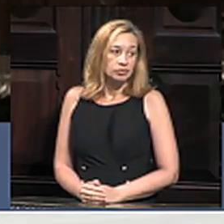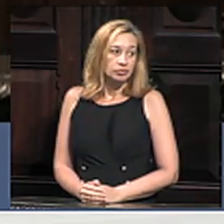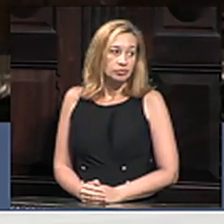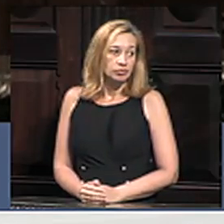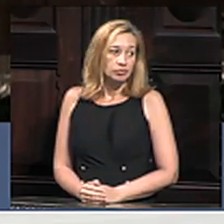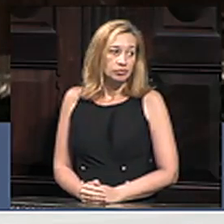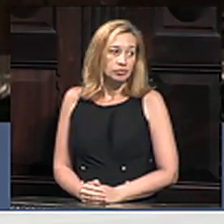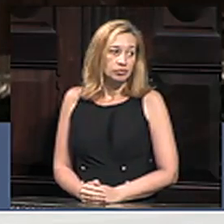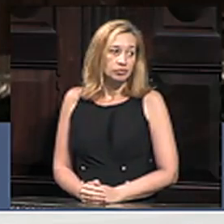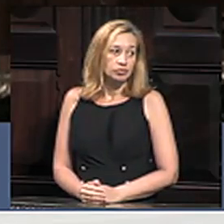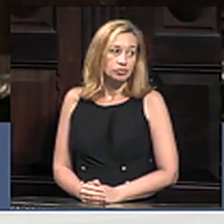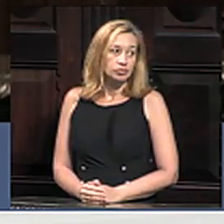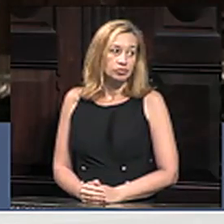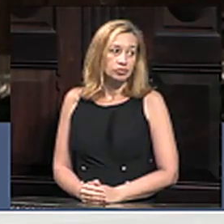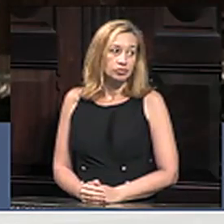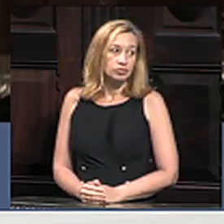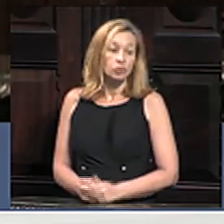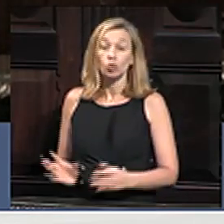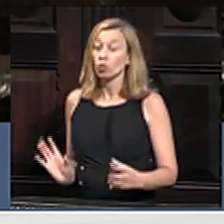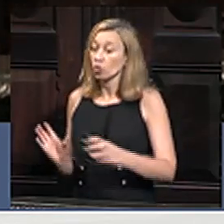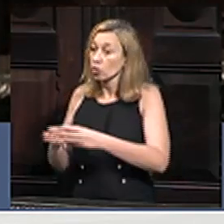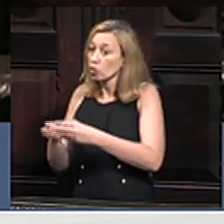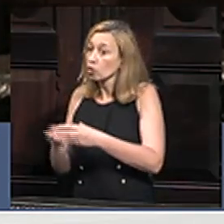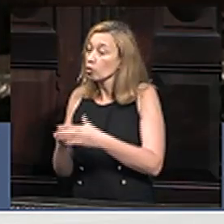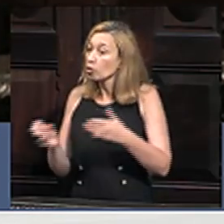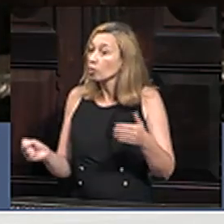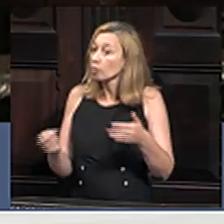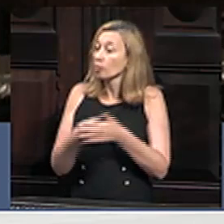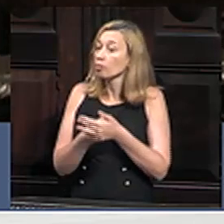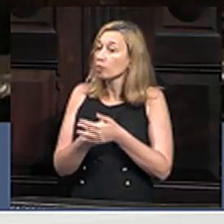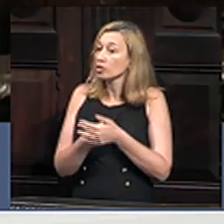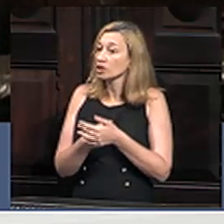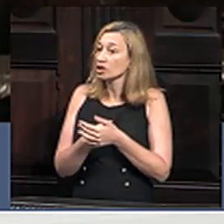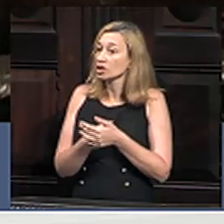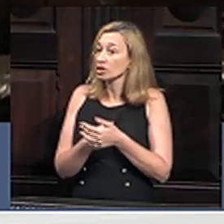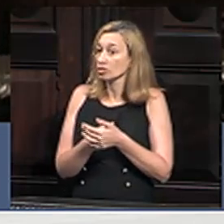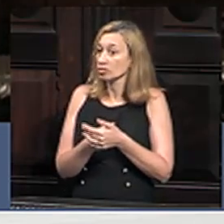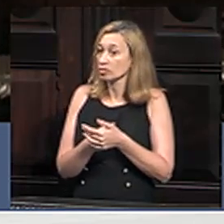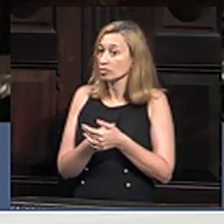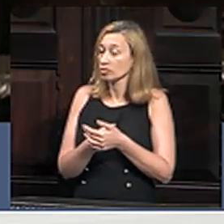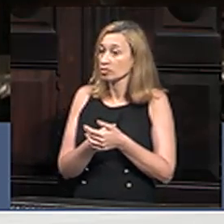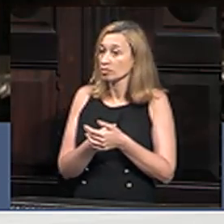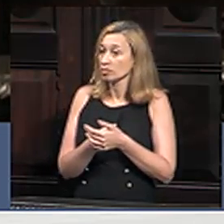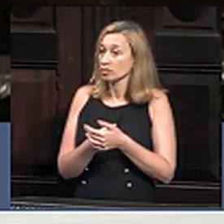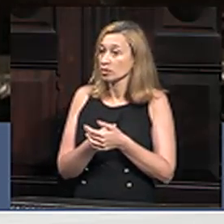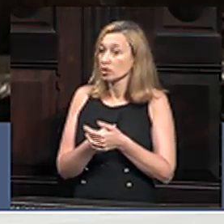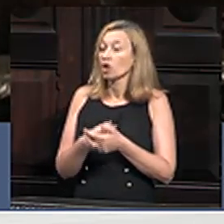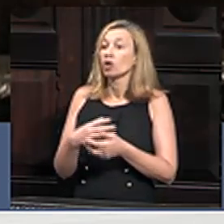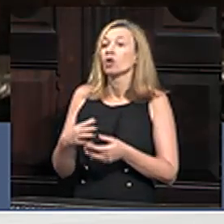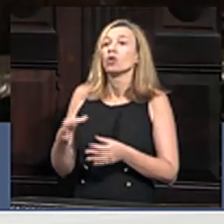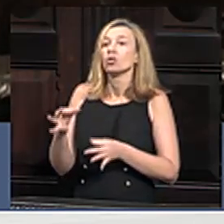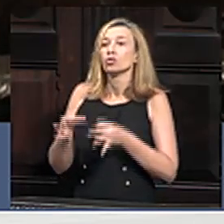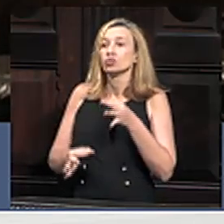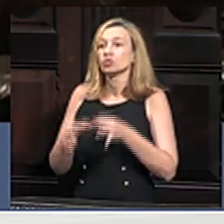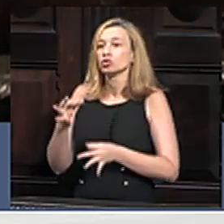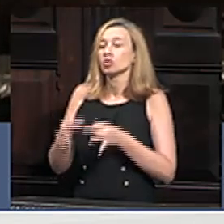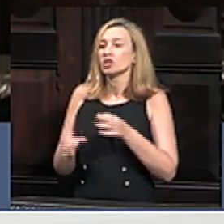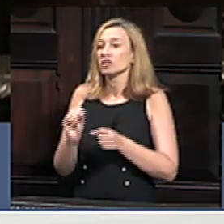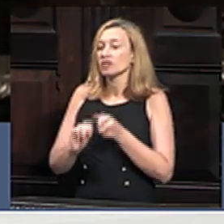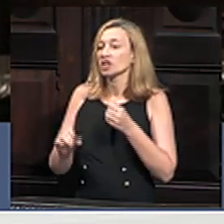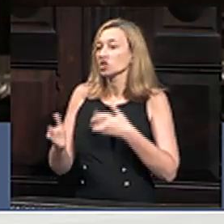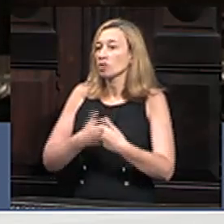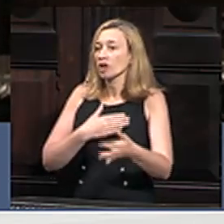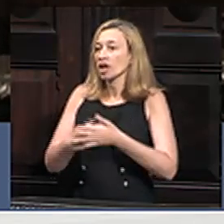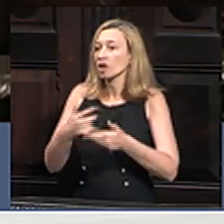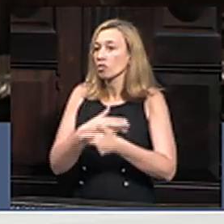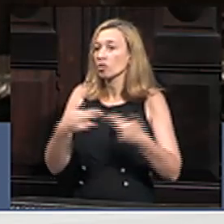Ele é acobertado, protegido pela independência da magistratura. Um juiz faz o que quer no nosso país. Aliás,